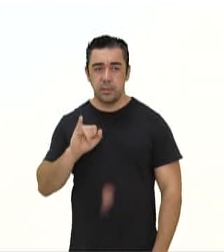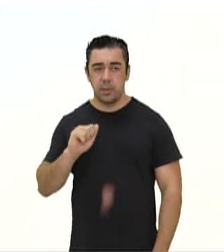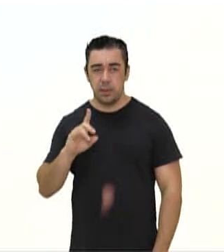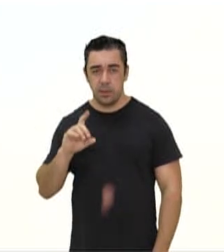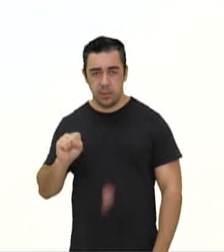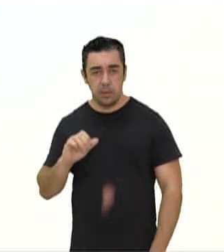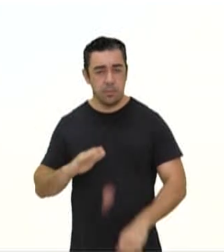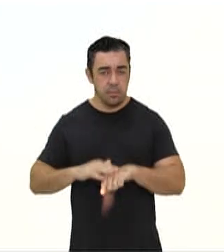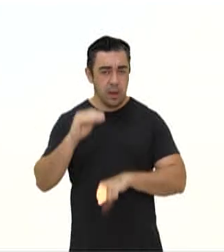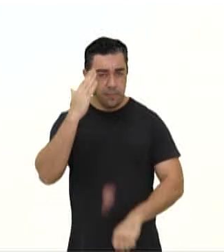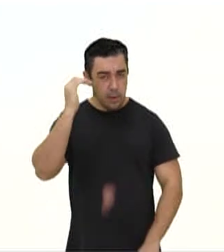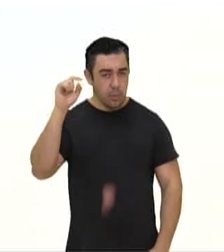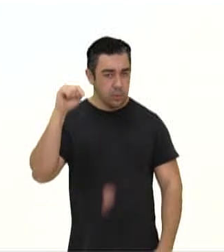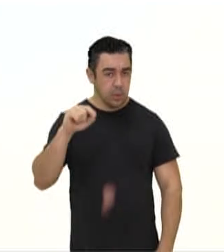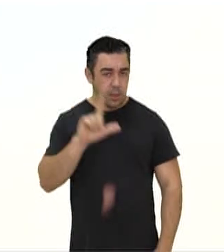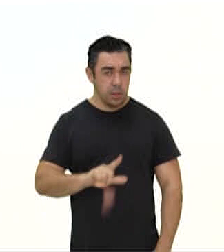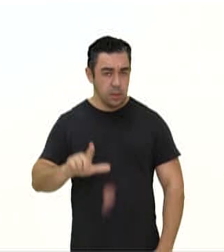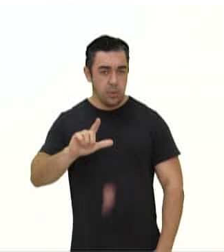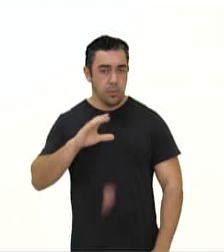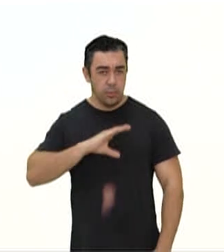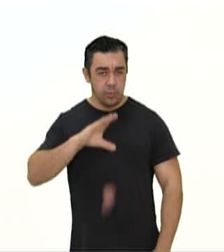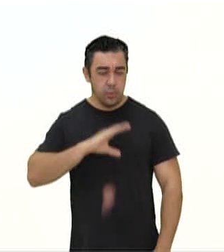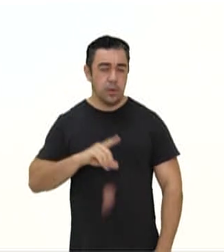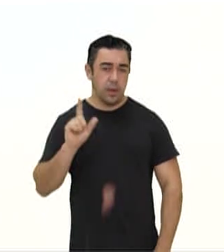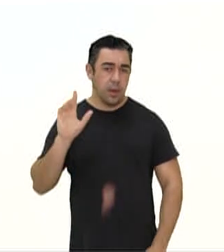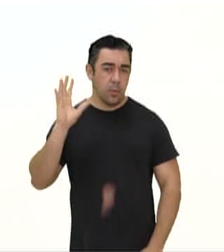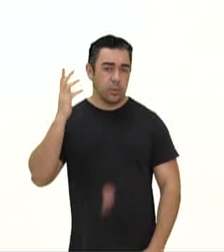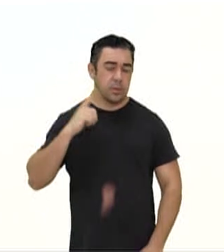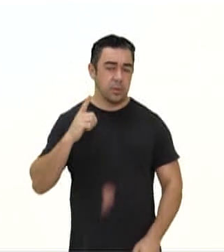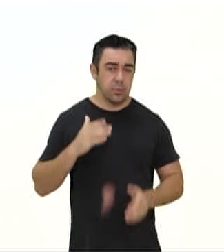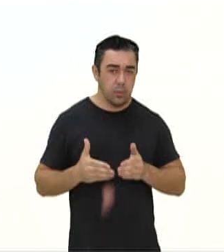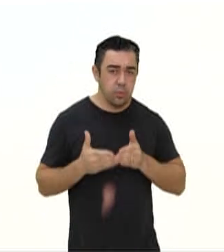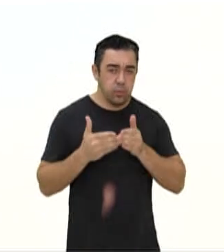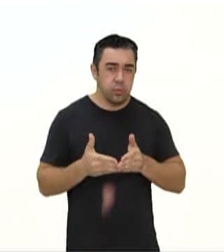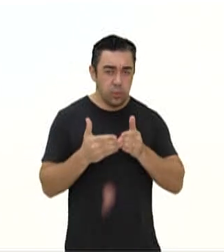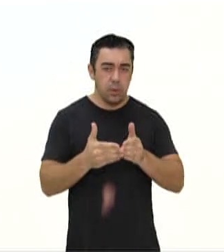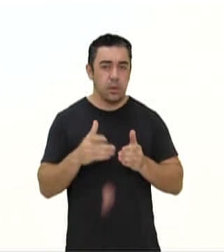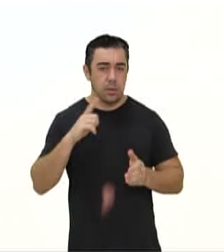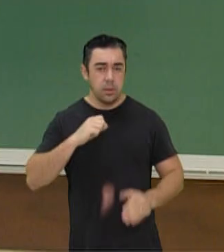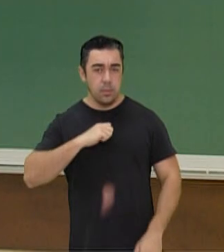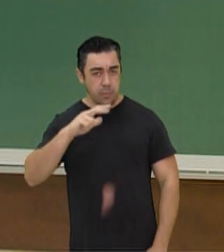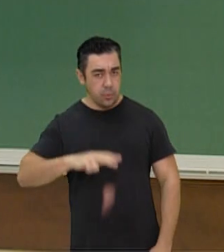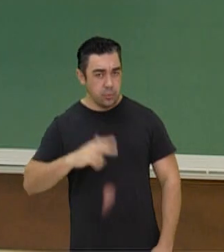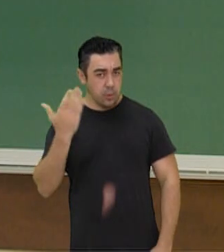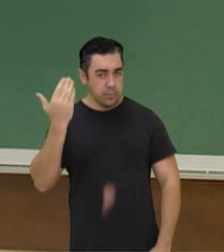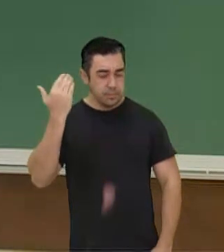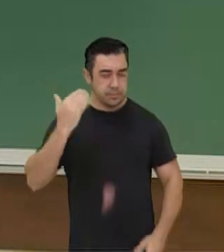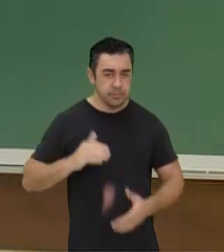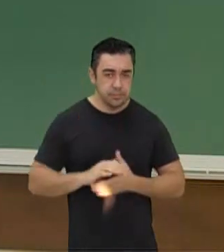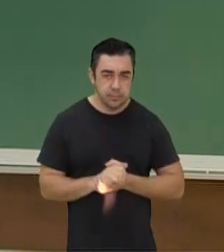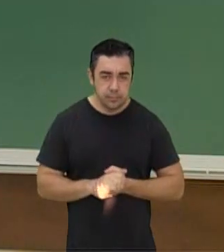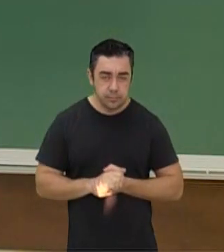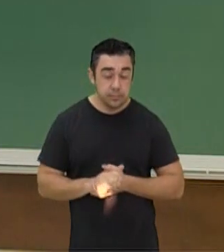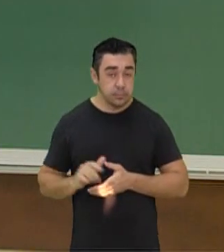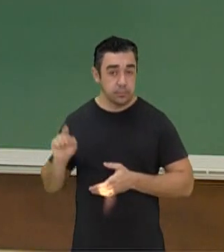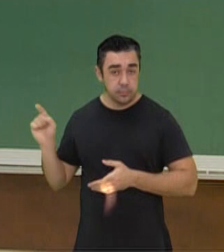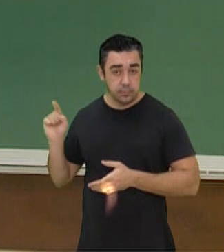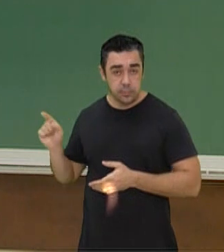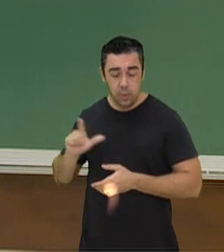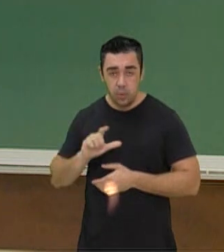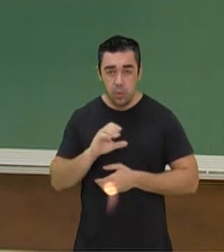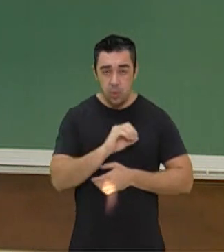literatura portuguesa, que celebra os feitos marítimos e guerreiros de Portugal, né? Então, essa obra,